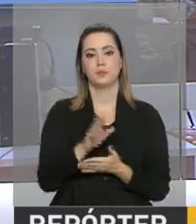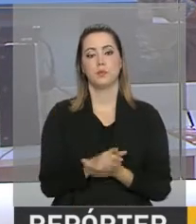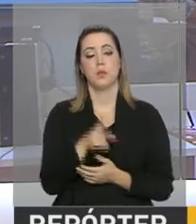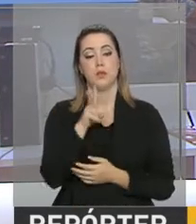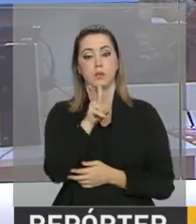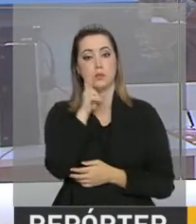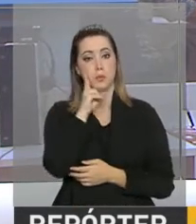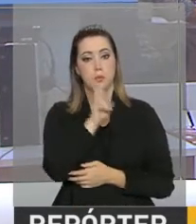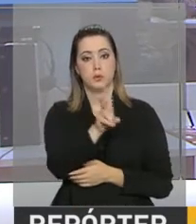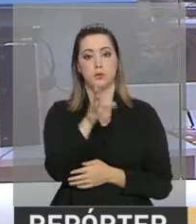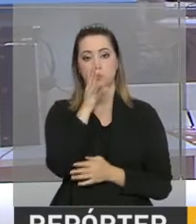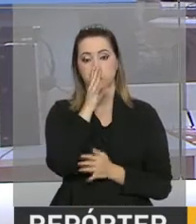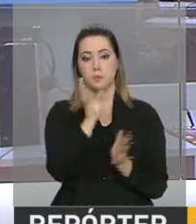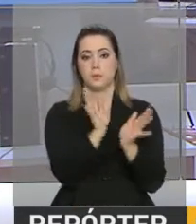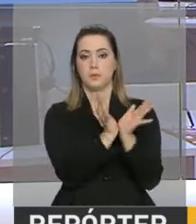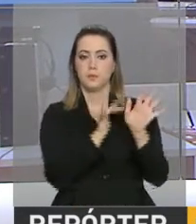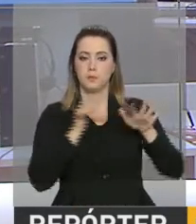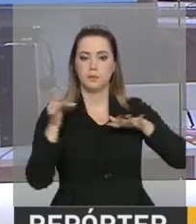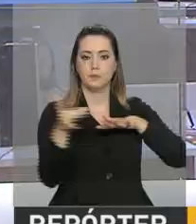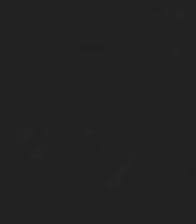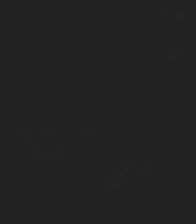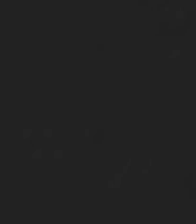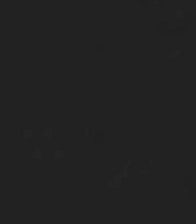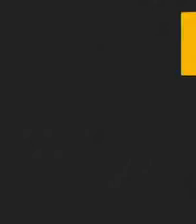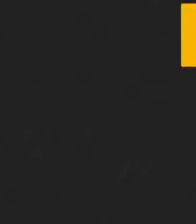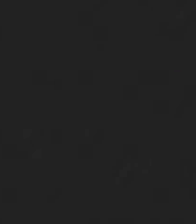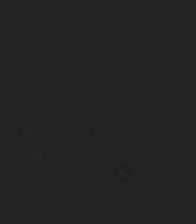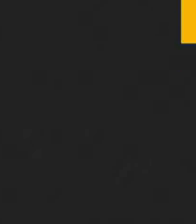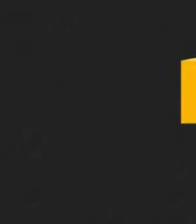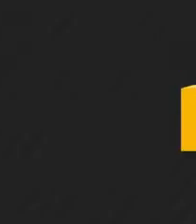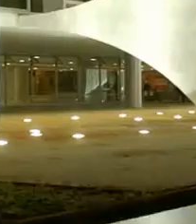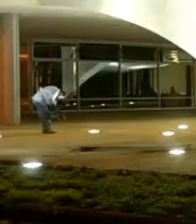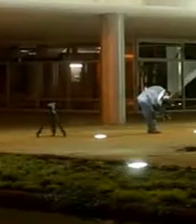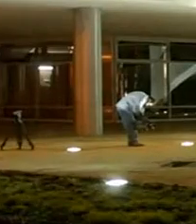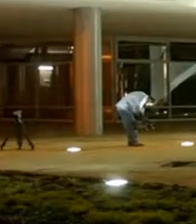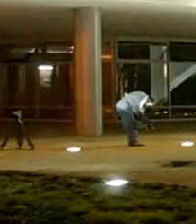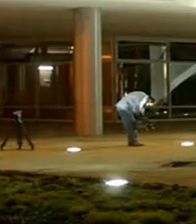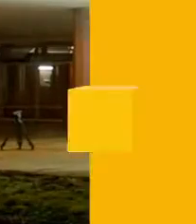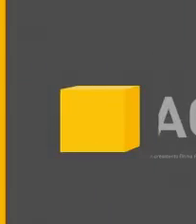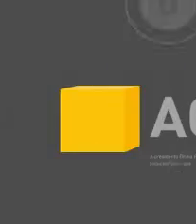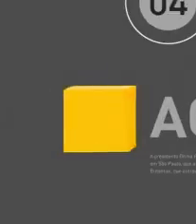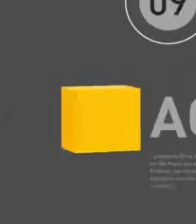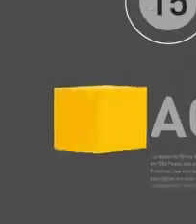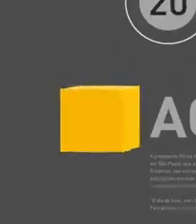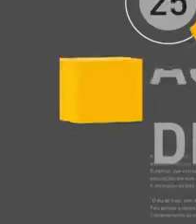Você pode acompanhar também as novidades pelas nossas redes sociais.